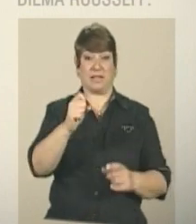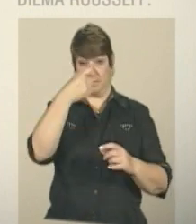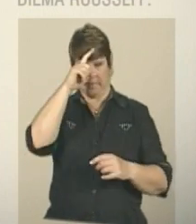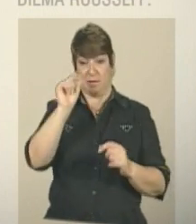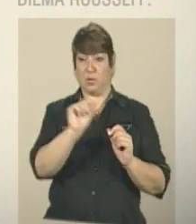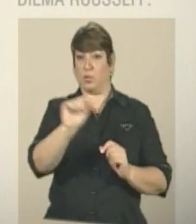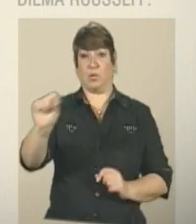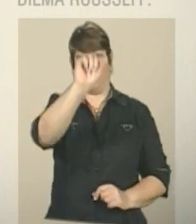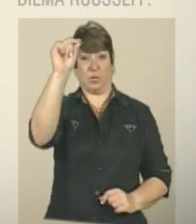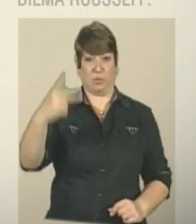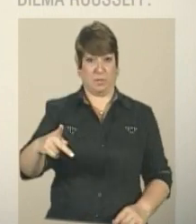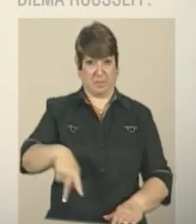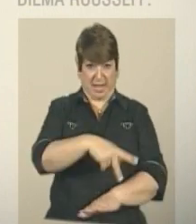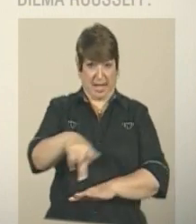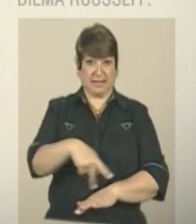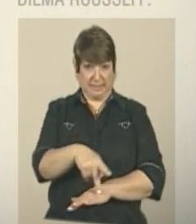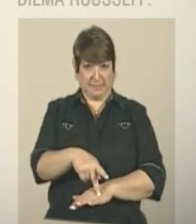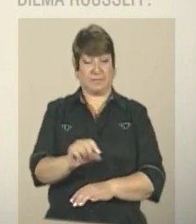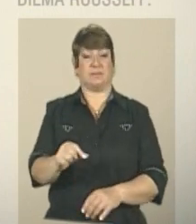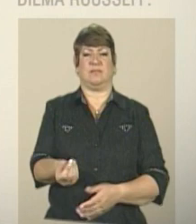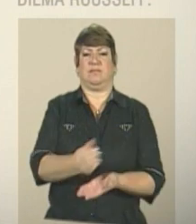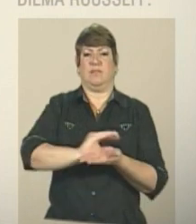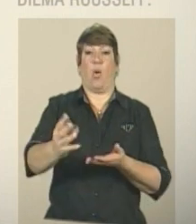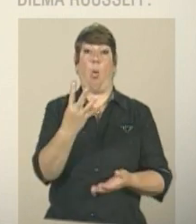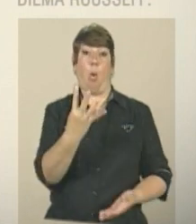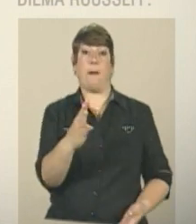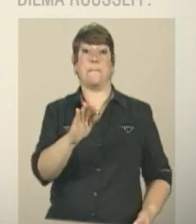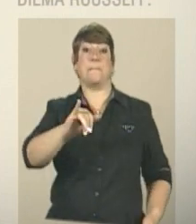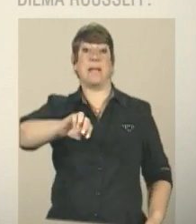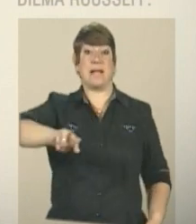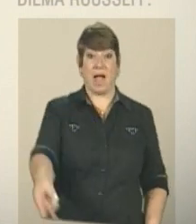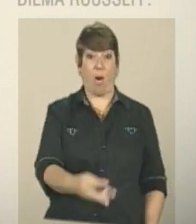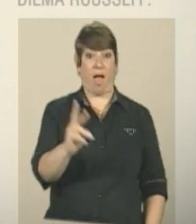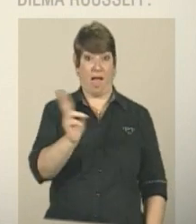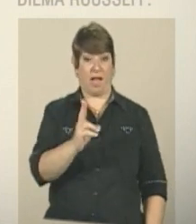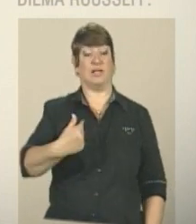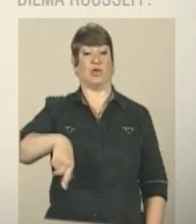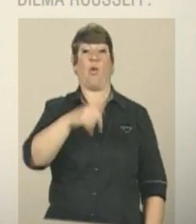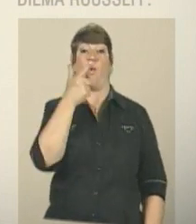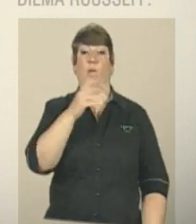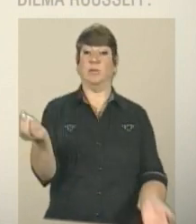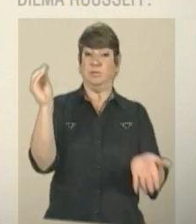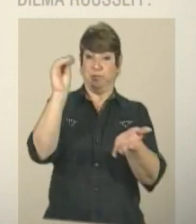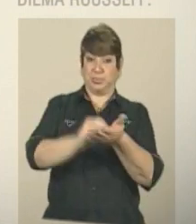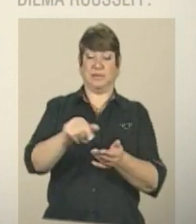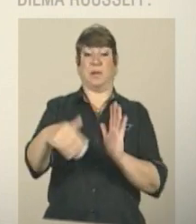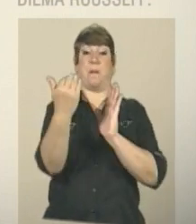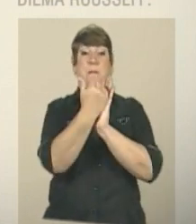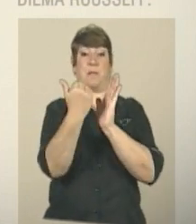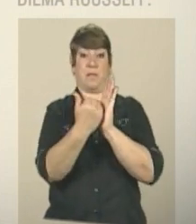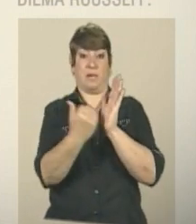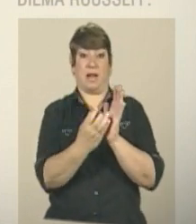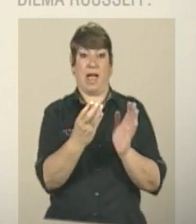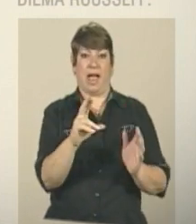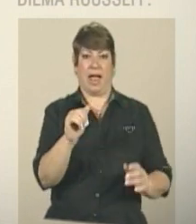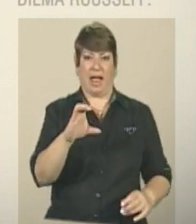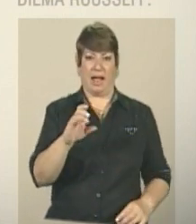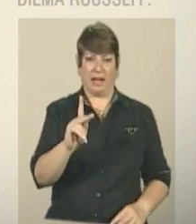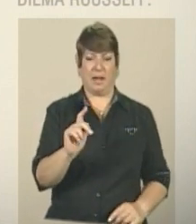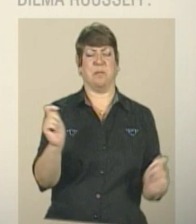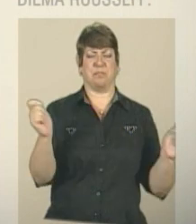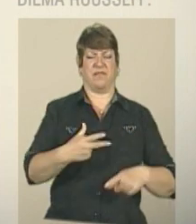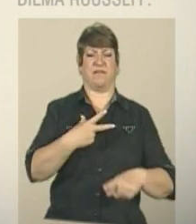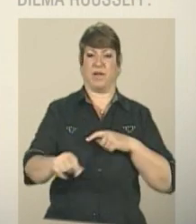do país. Com investimentos de 4 bilhões de reais, estamos implantando o programa CRAC, É